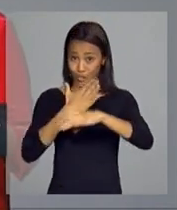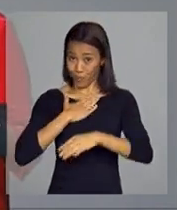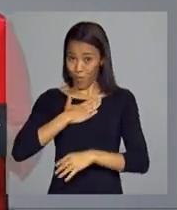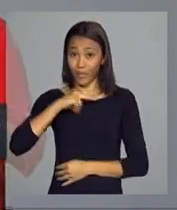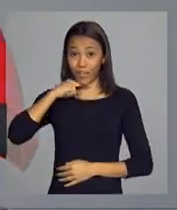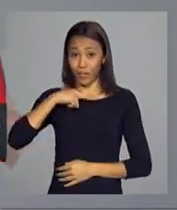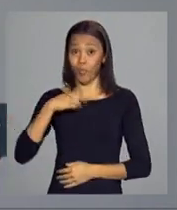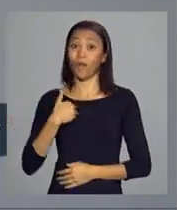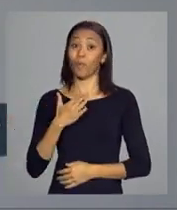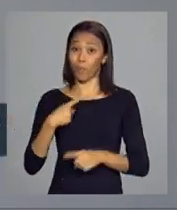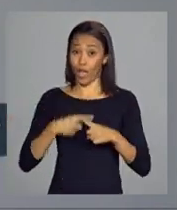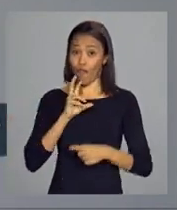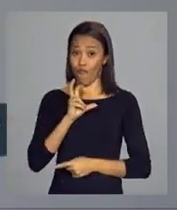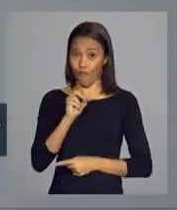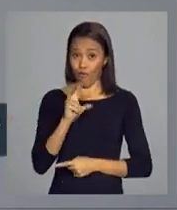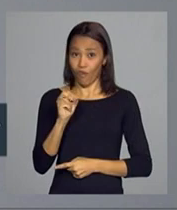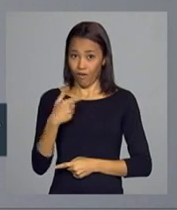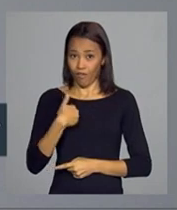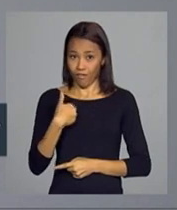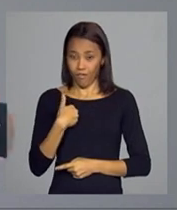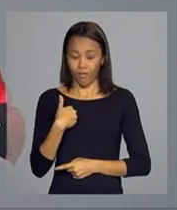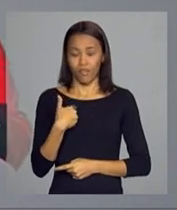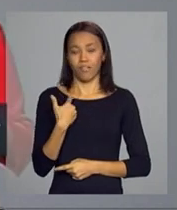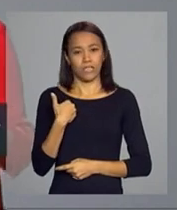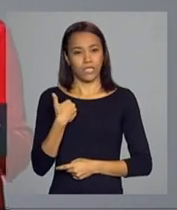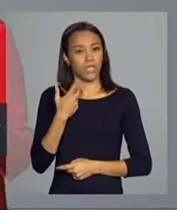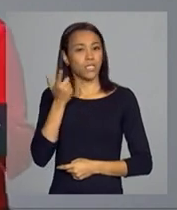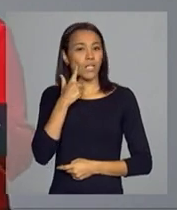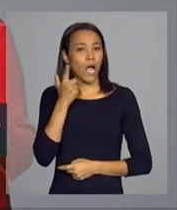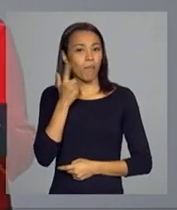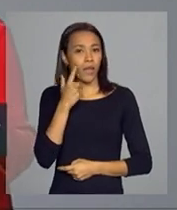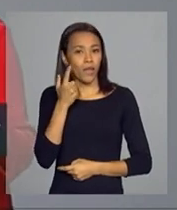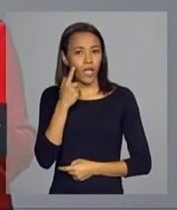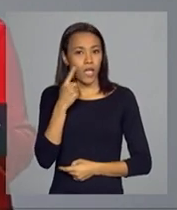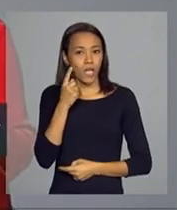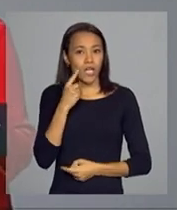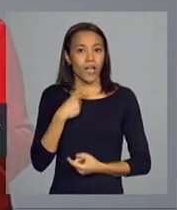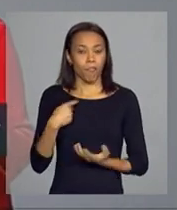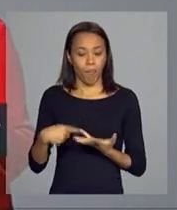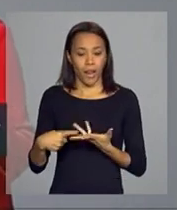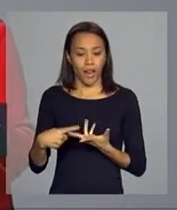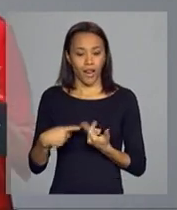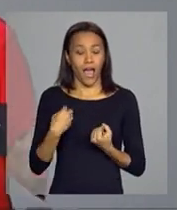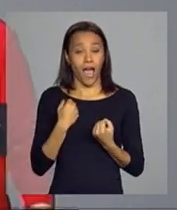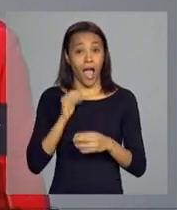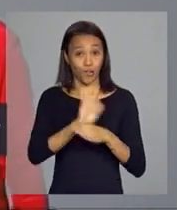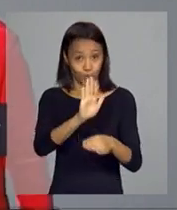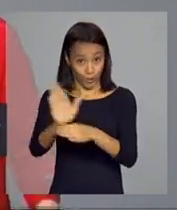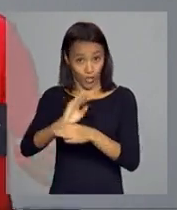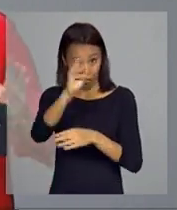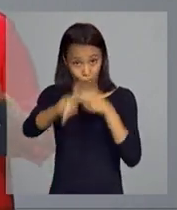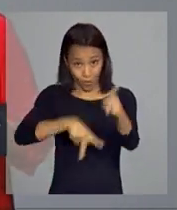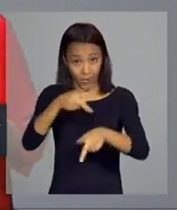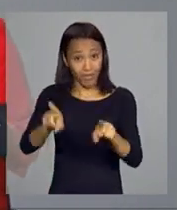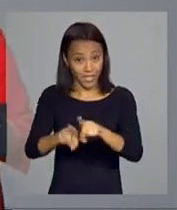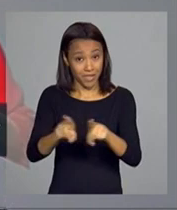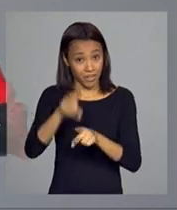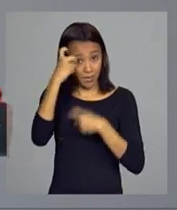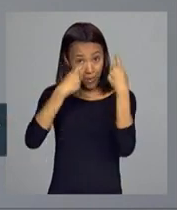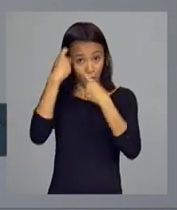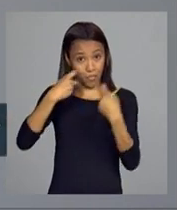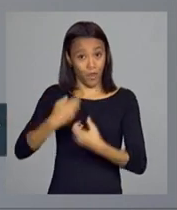porque a avó tem não só de prestar contas para todos os brasileiros e brasileiras, mas também para o menininho